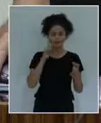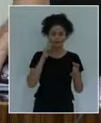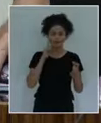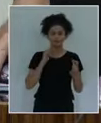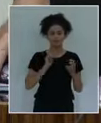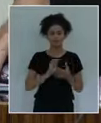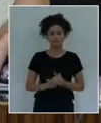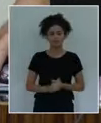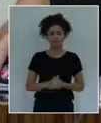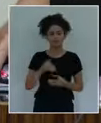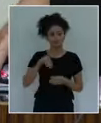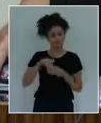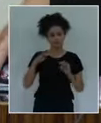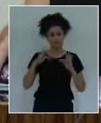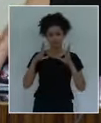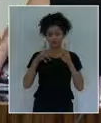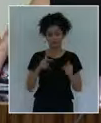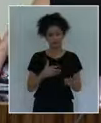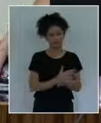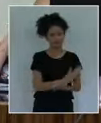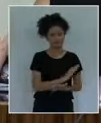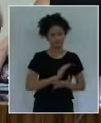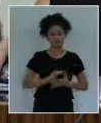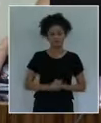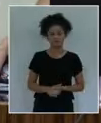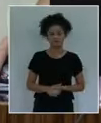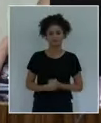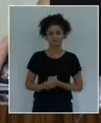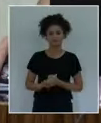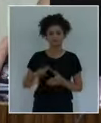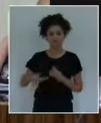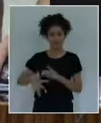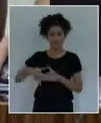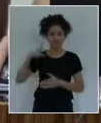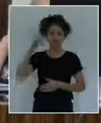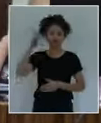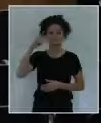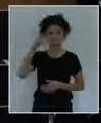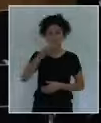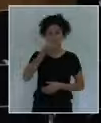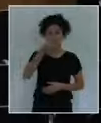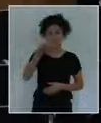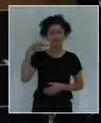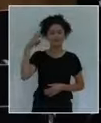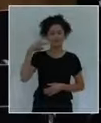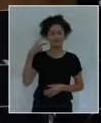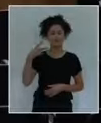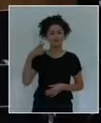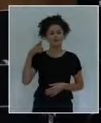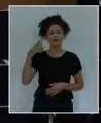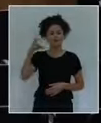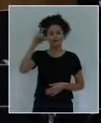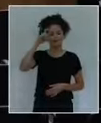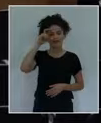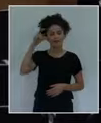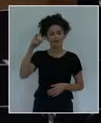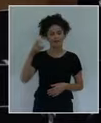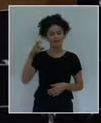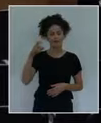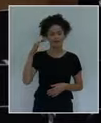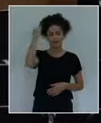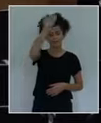Santos. Em votação foi aprovada unanimidade. Na palavra ali manifestou-se os vereadores Leonardo Nascimento Moreira, Carlos